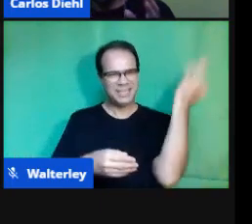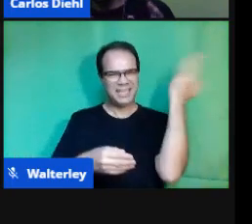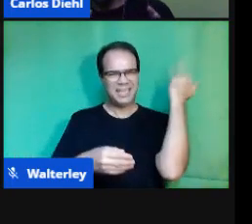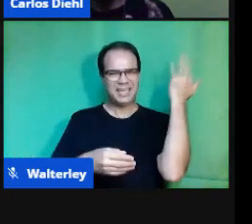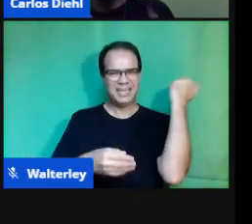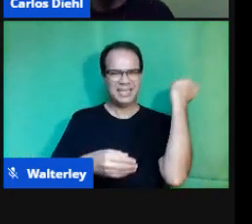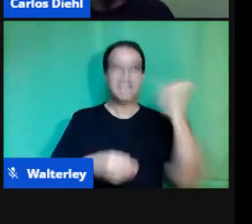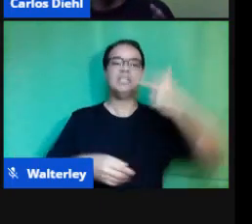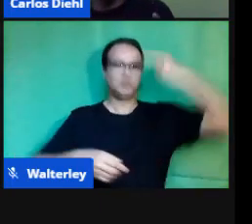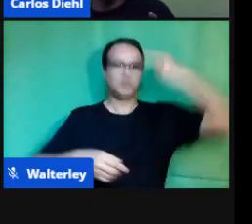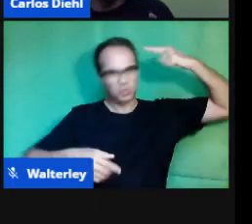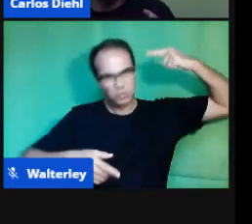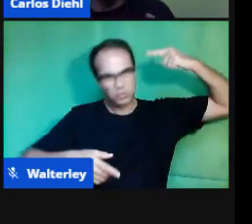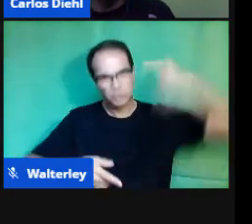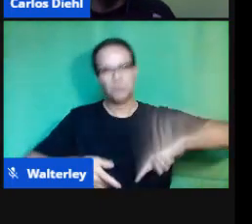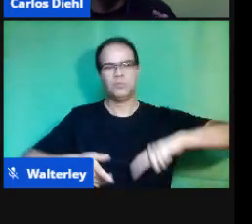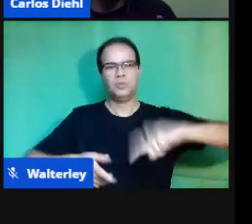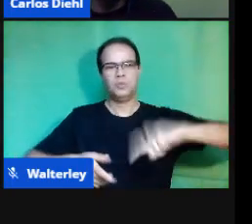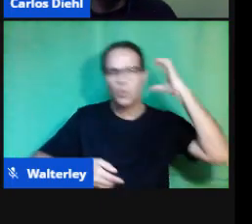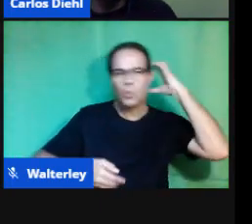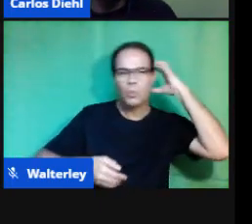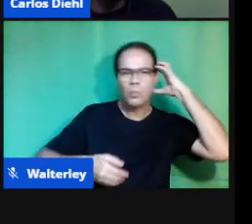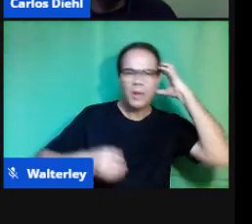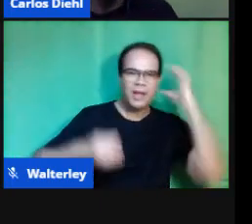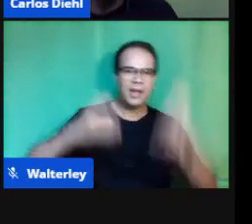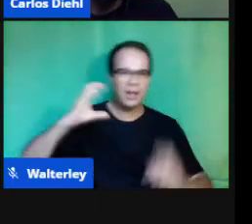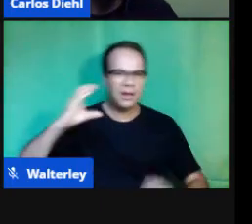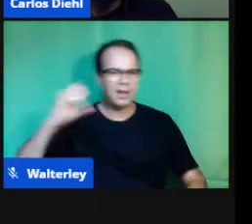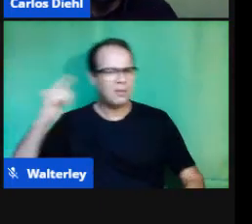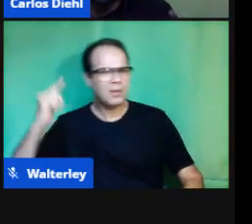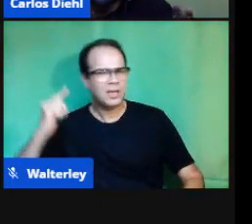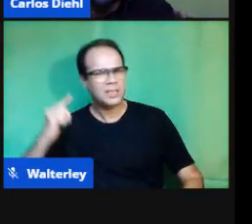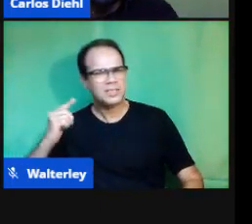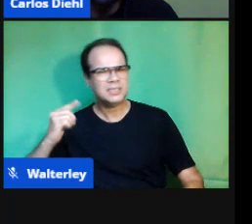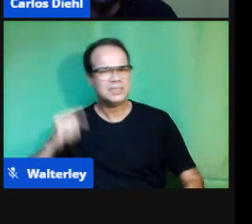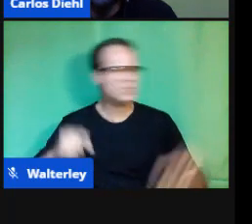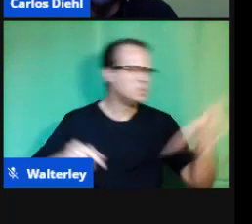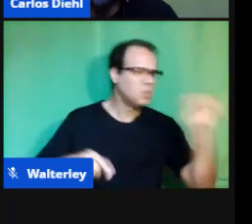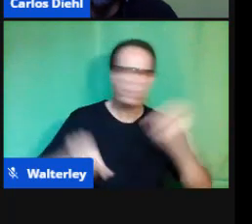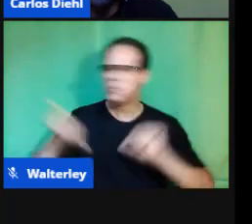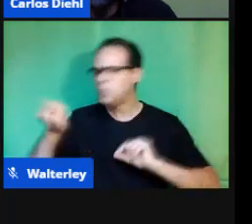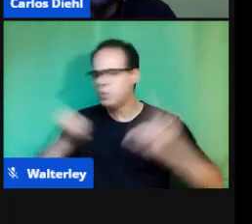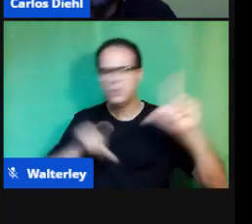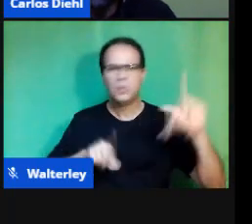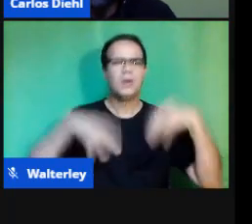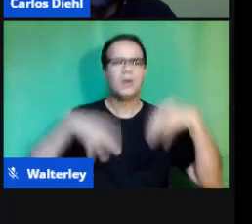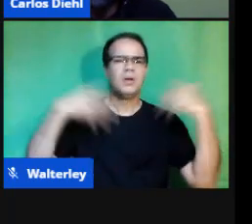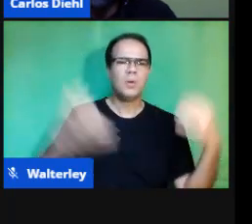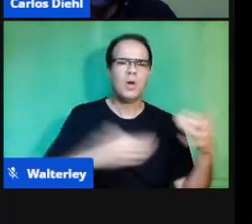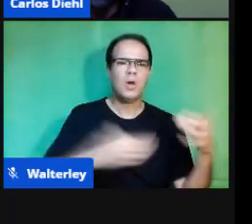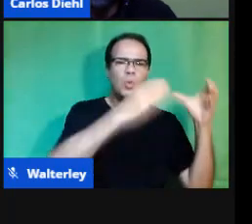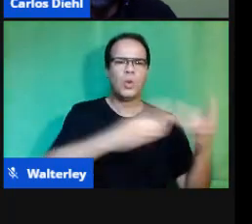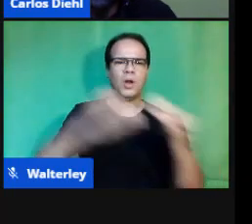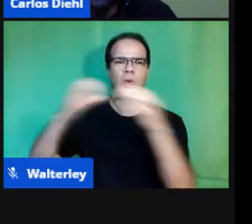essa rivalidade que existia entre Campo Grande e Cuiabá. Vamos ver um trechinho desse documentário também.